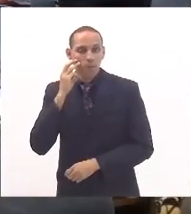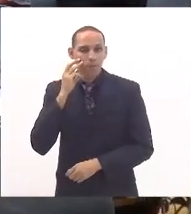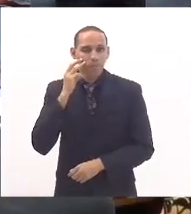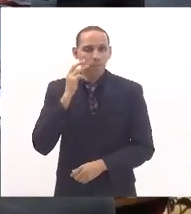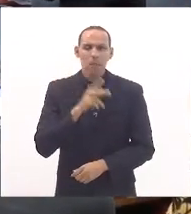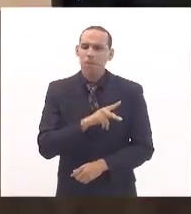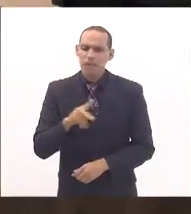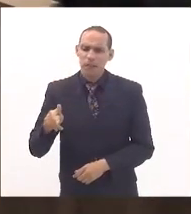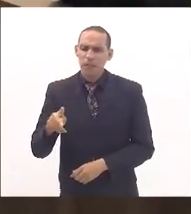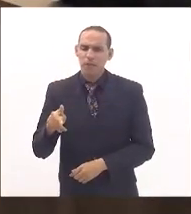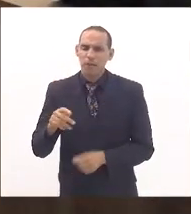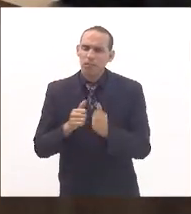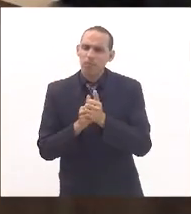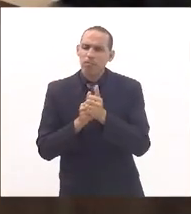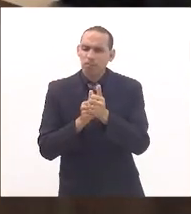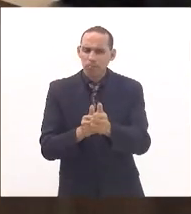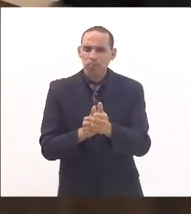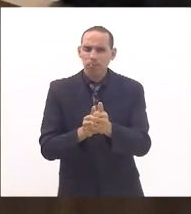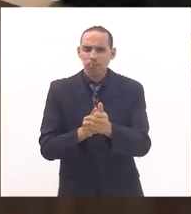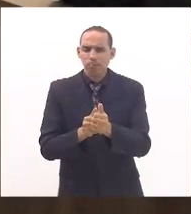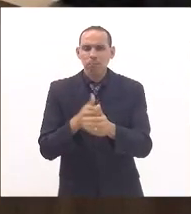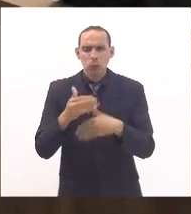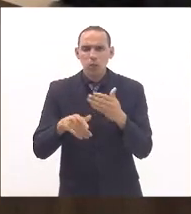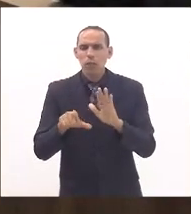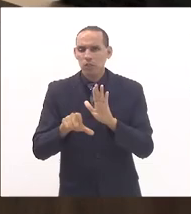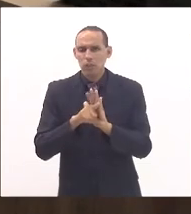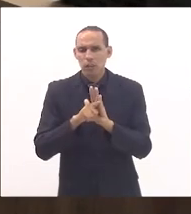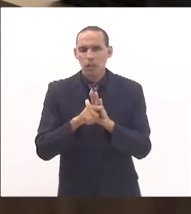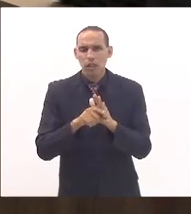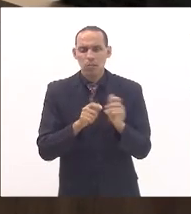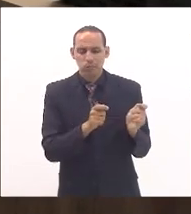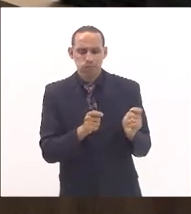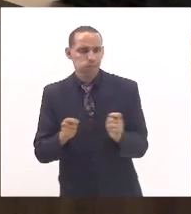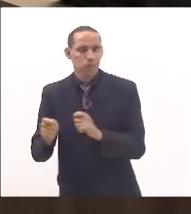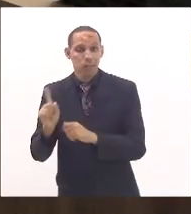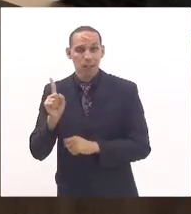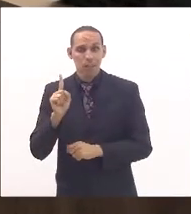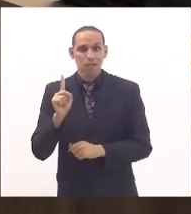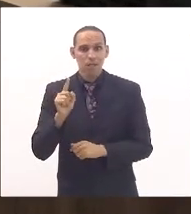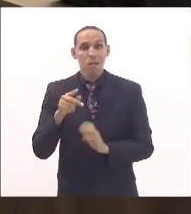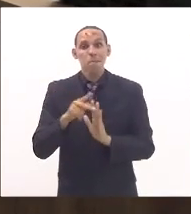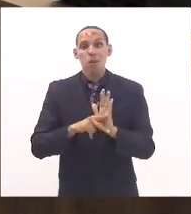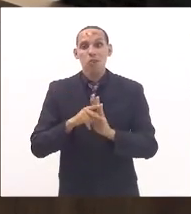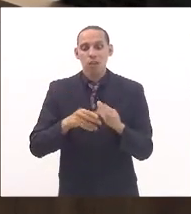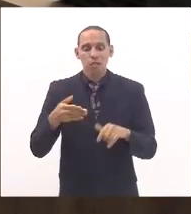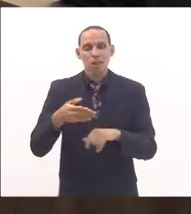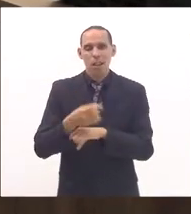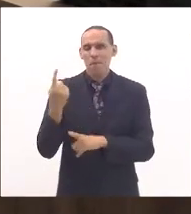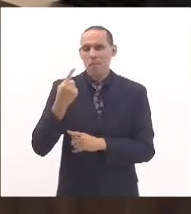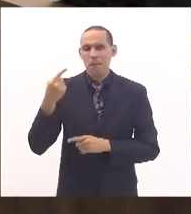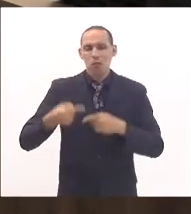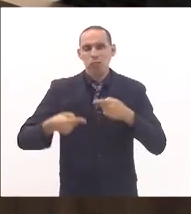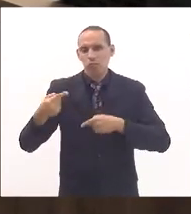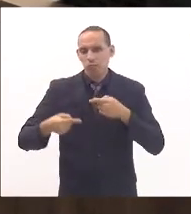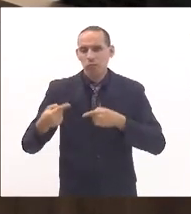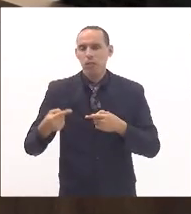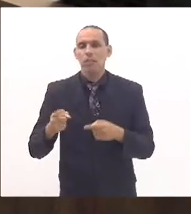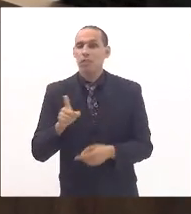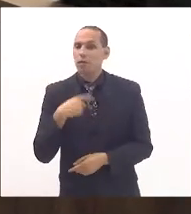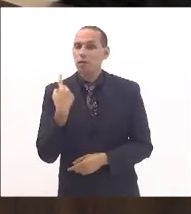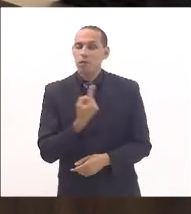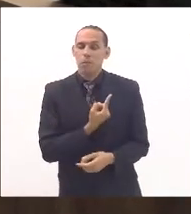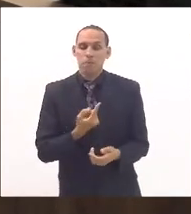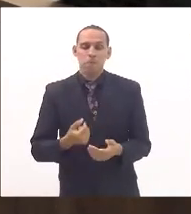Presidente, para quem não acompanha o processo legislativo corriqueiramente, às vezes um projeto entra em primeira discussão e a